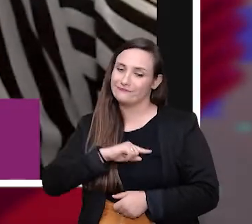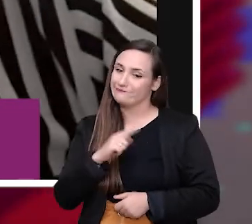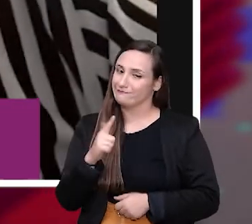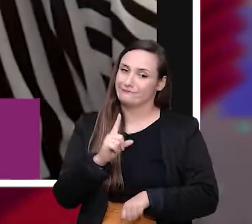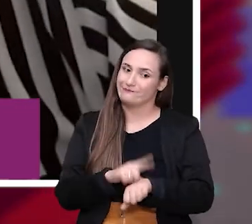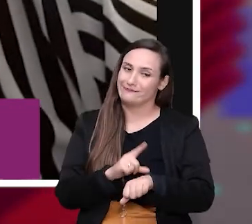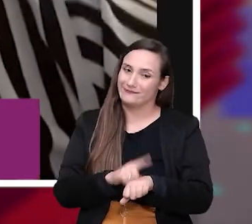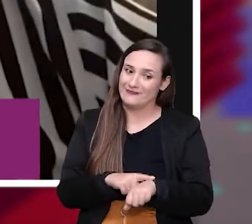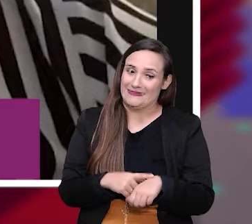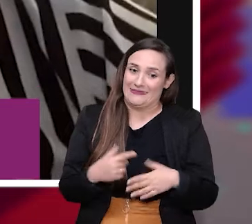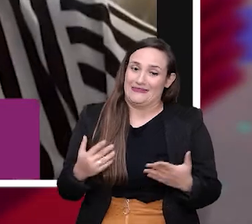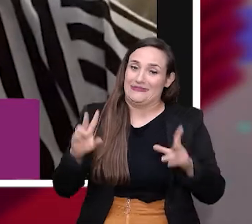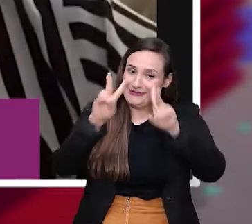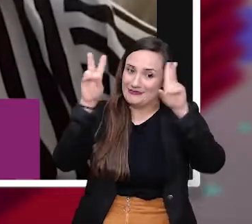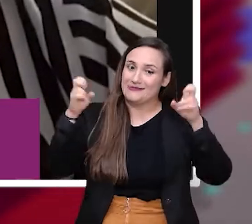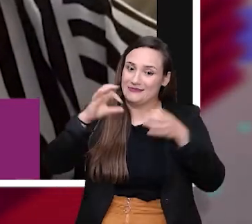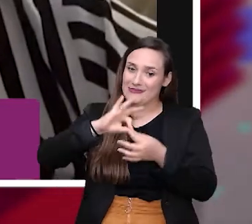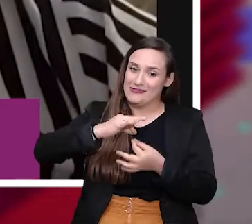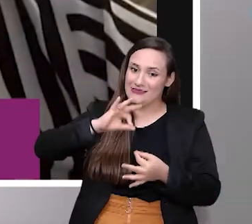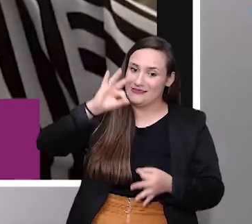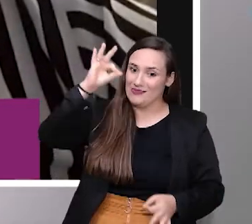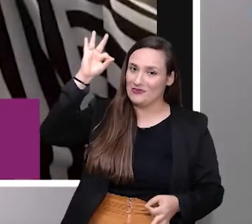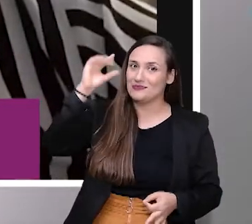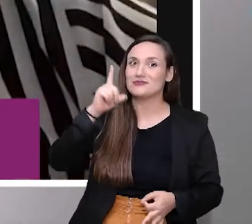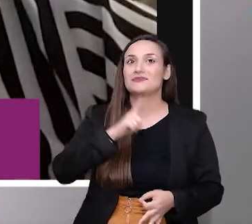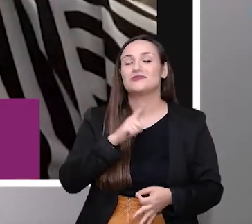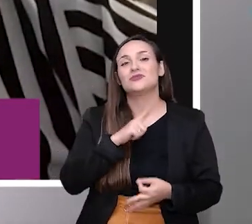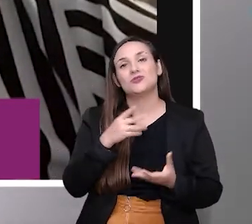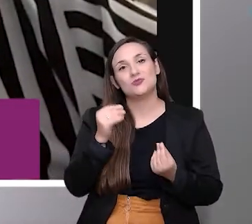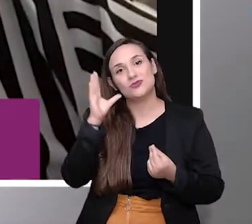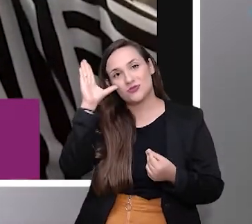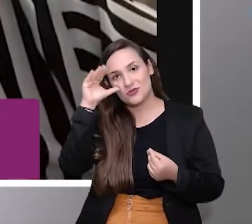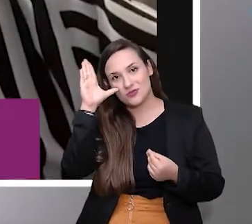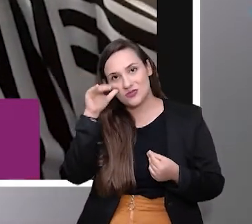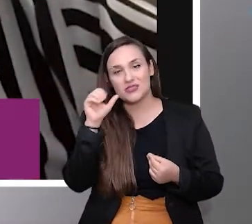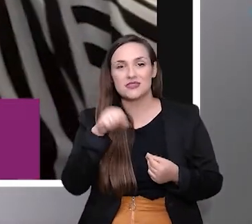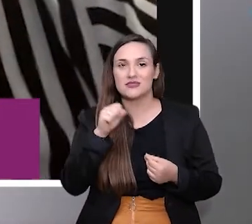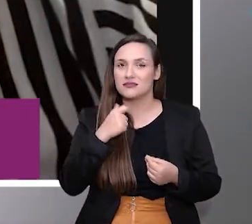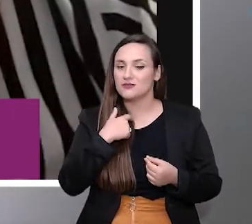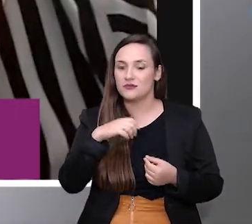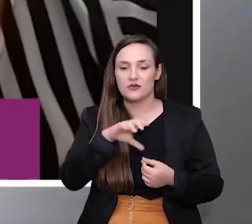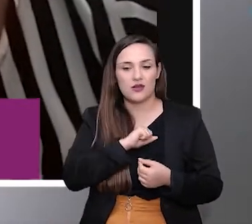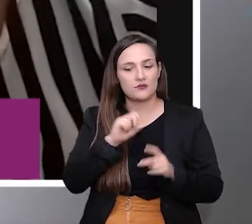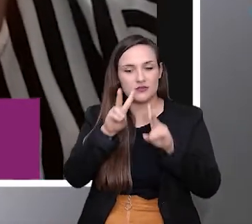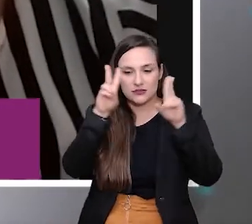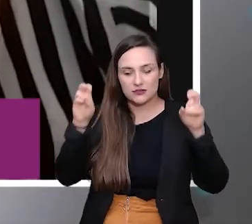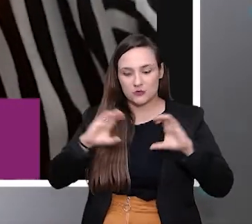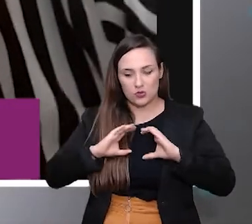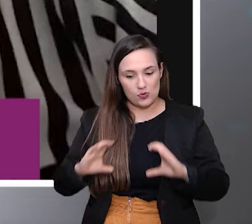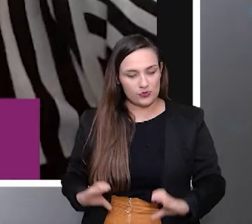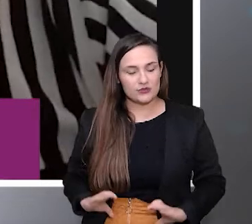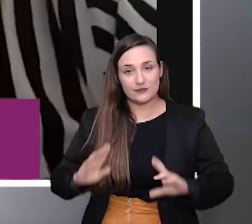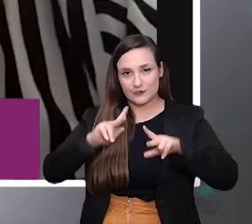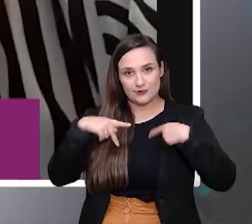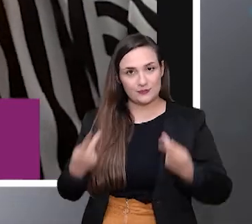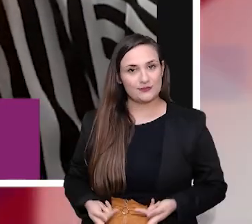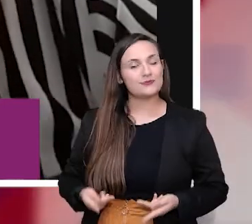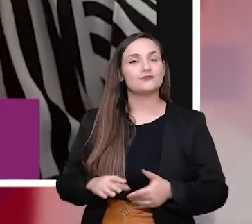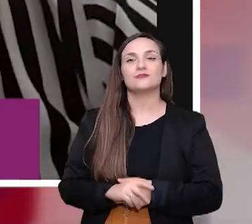muito tempo, porque é um assunto muito interessante, eu tenho bastante curiosidade a respeito, adoro falar sobre comportamento